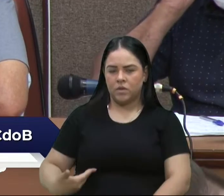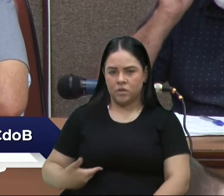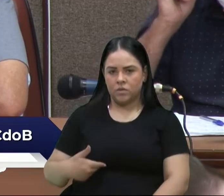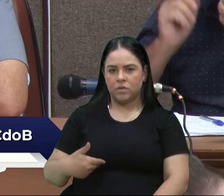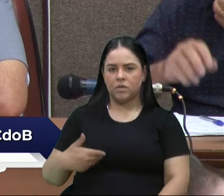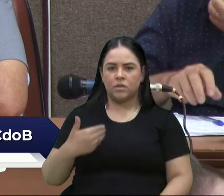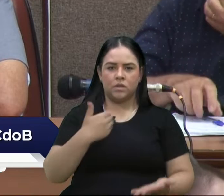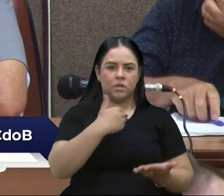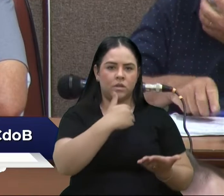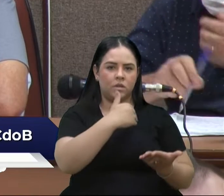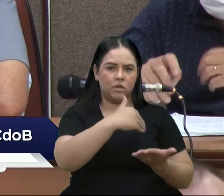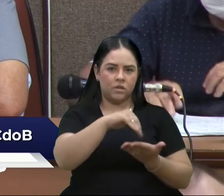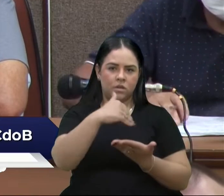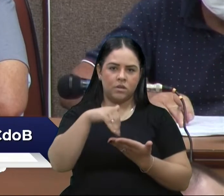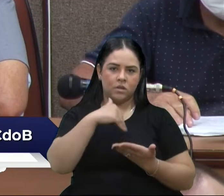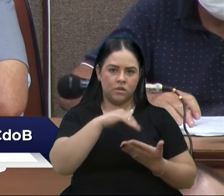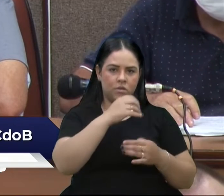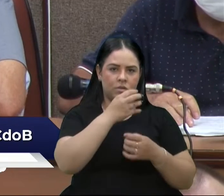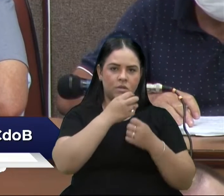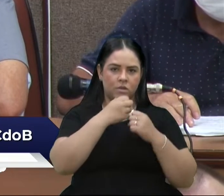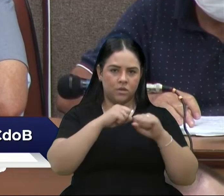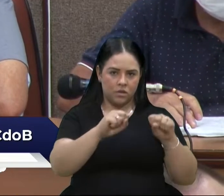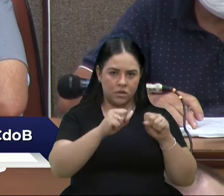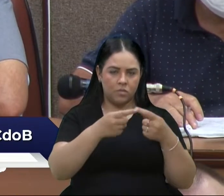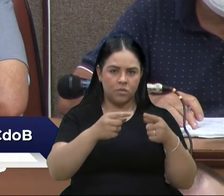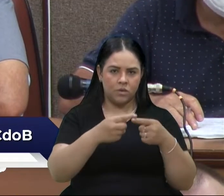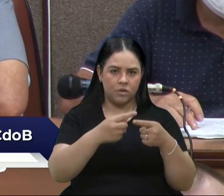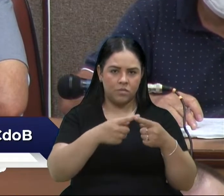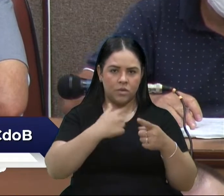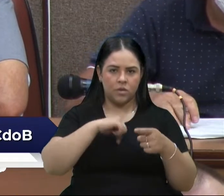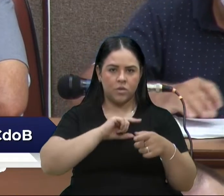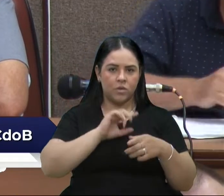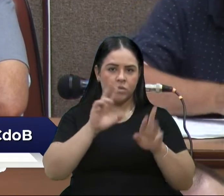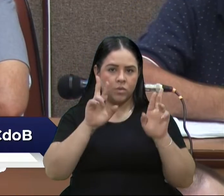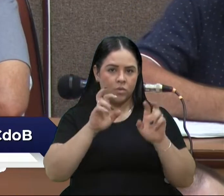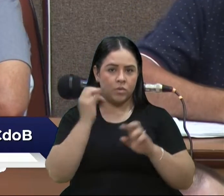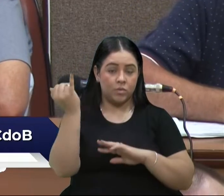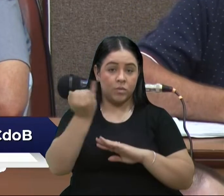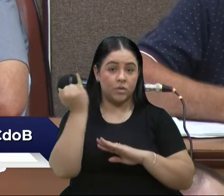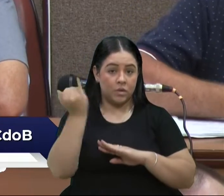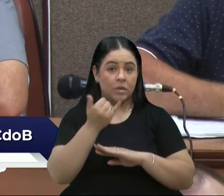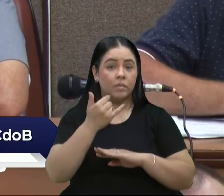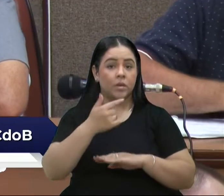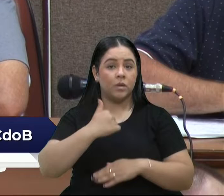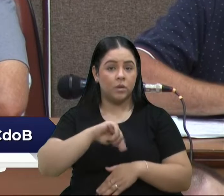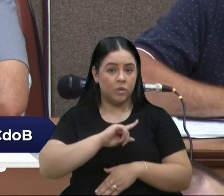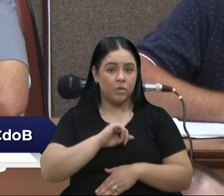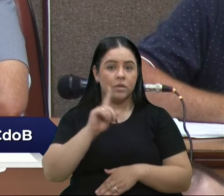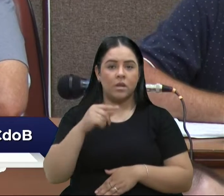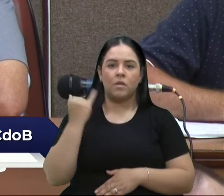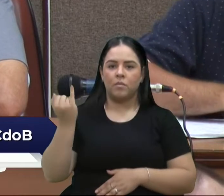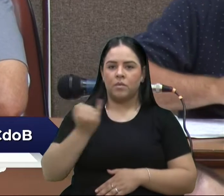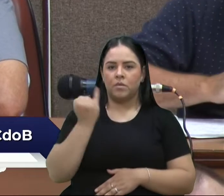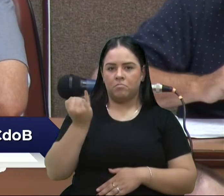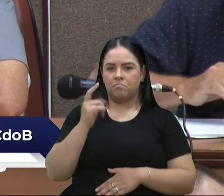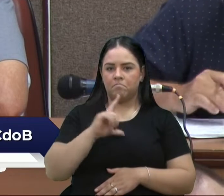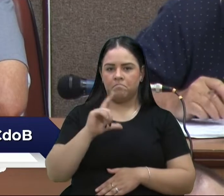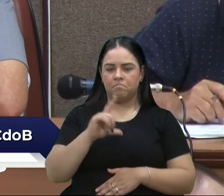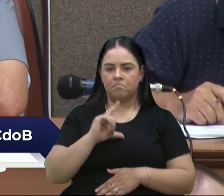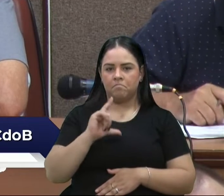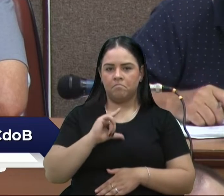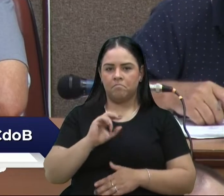né? Porque para nós é um tema bastante importante, né? E agora, é claro, para nós é a importância desses